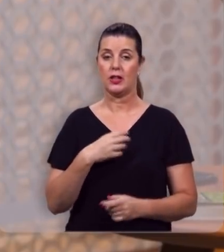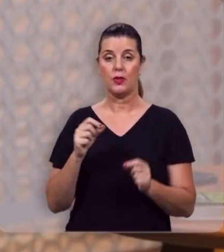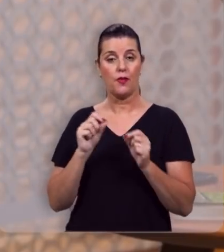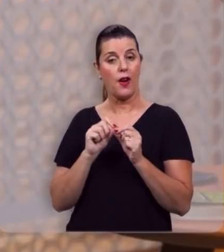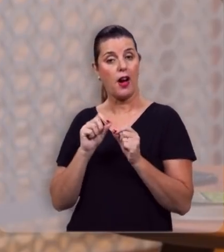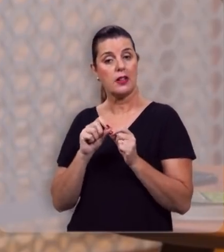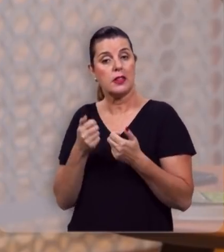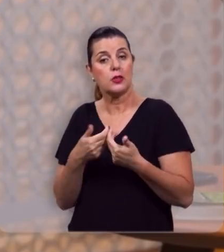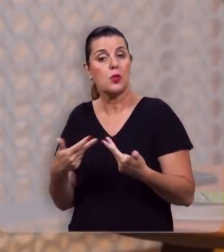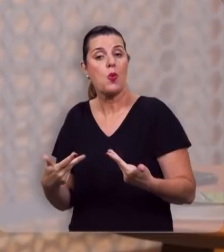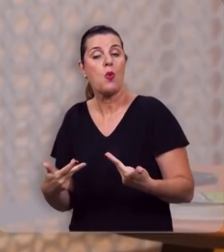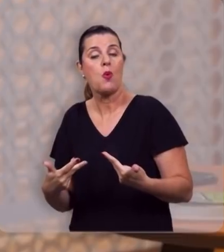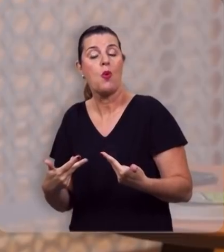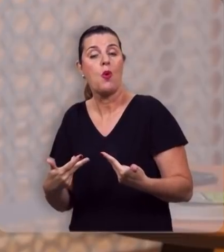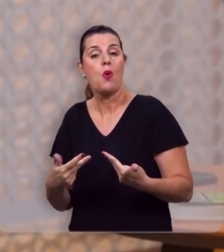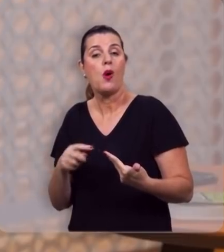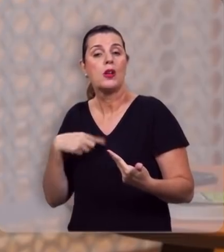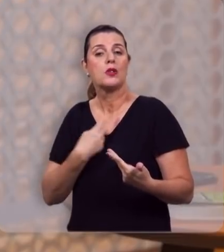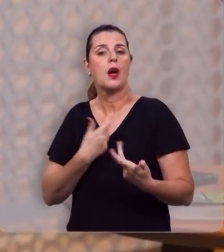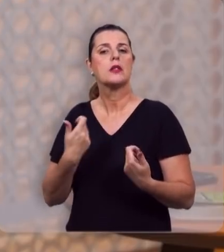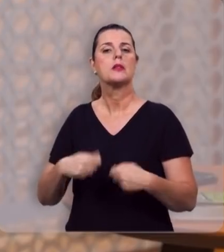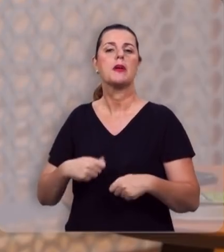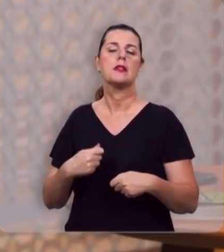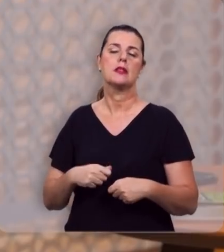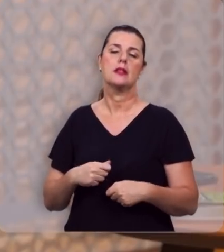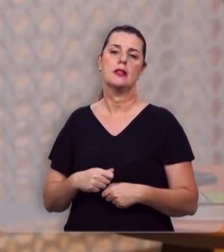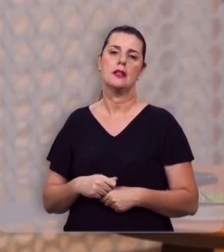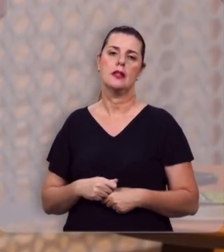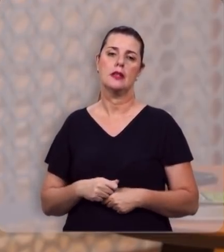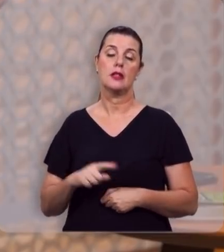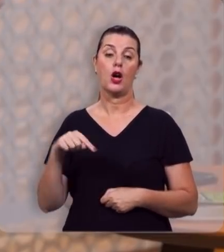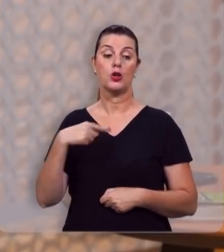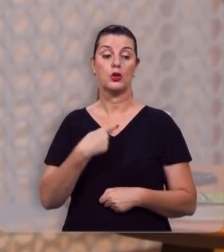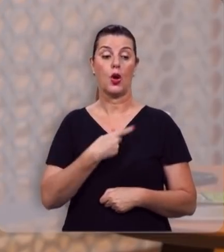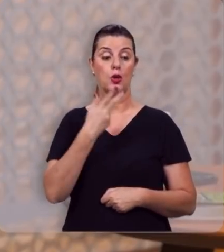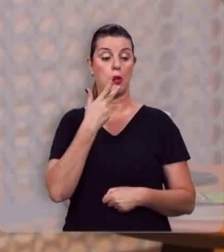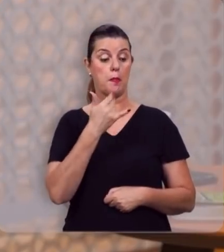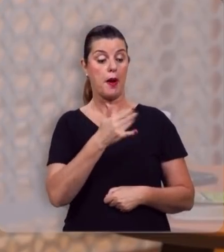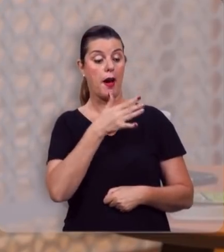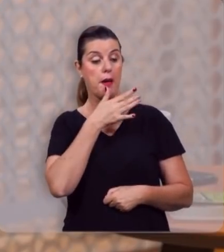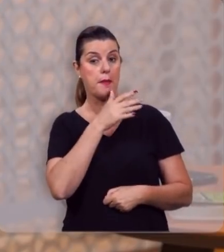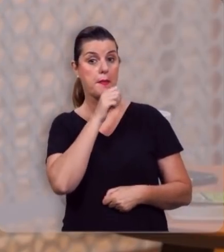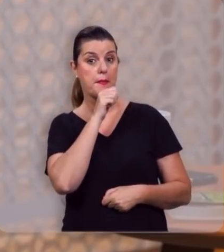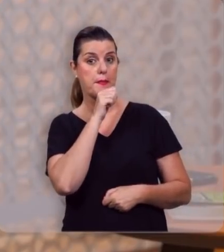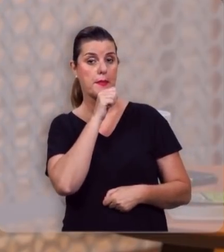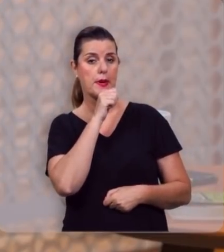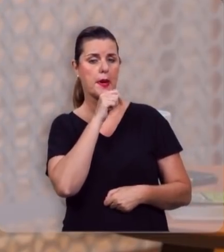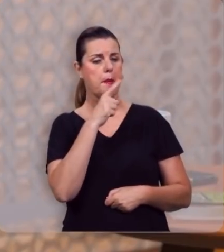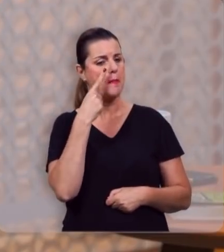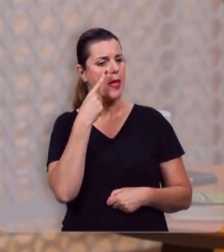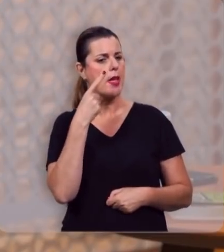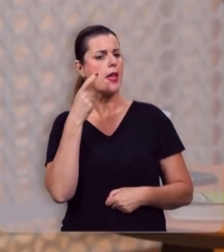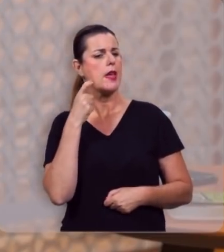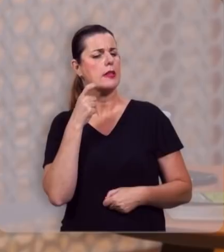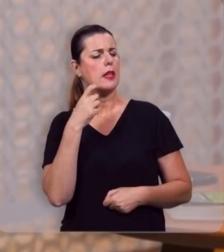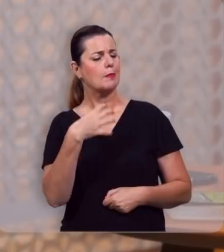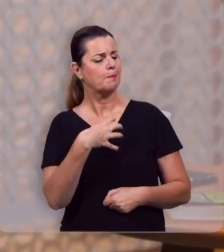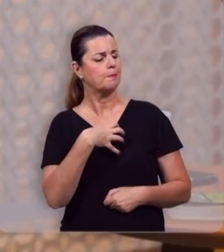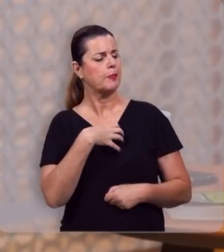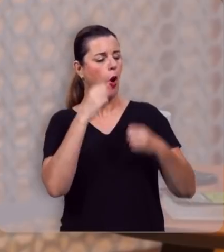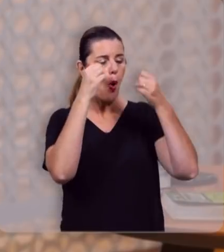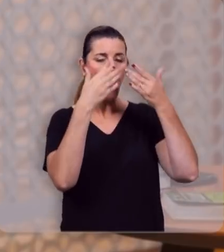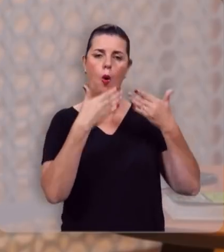nossas atitudes, nós devemos fazer com que os nossos pais, eles se percebam e se